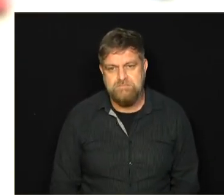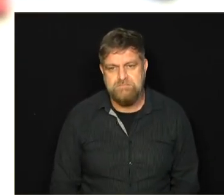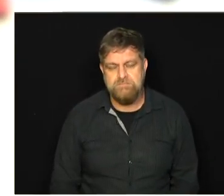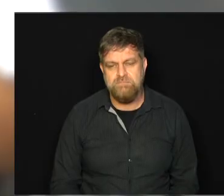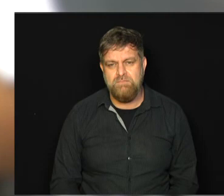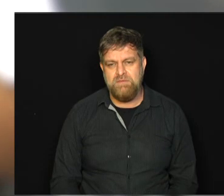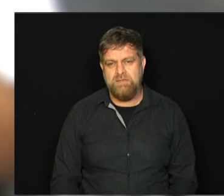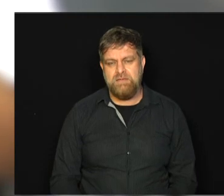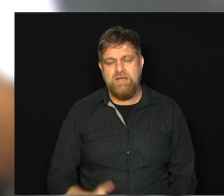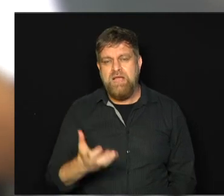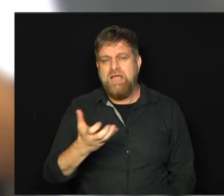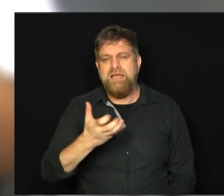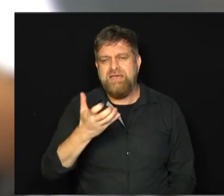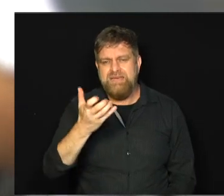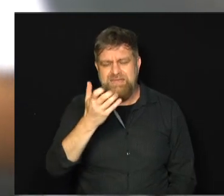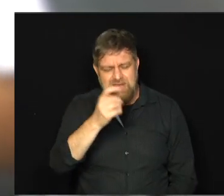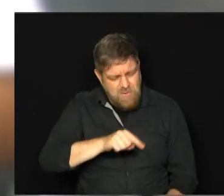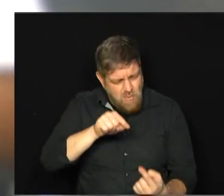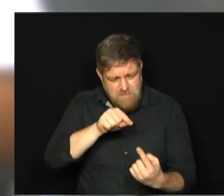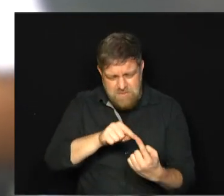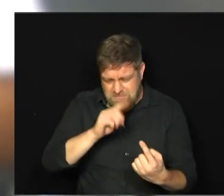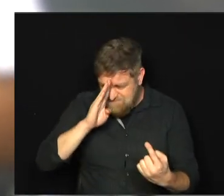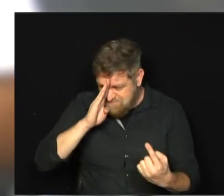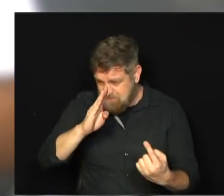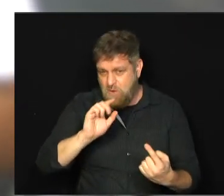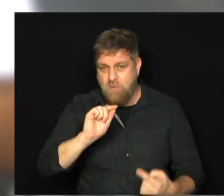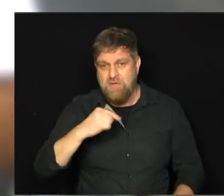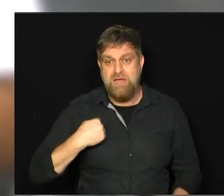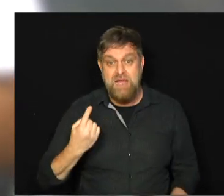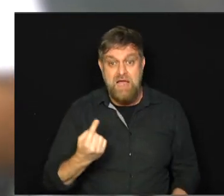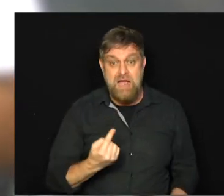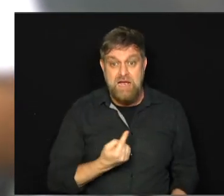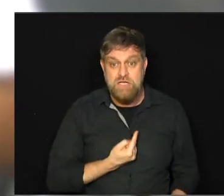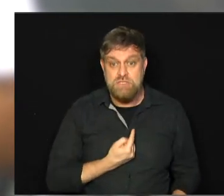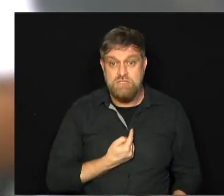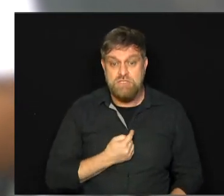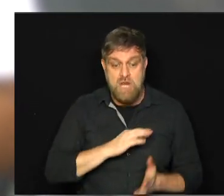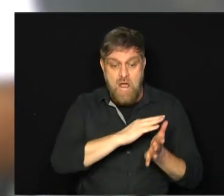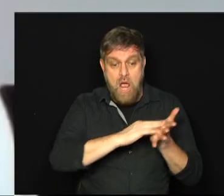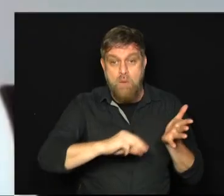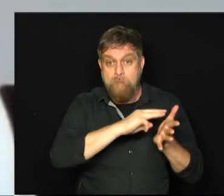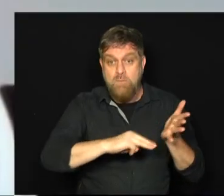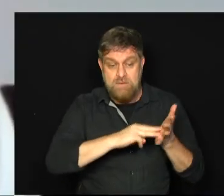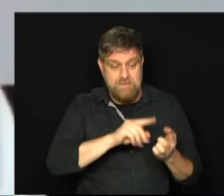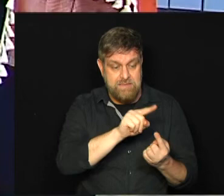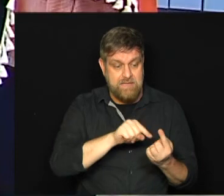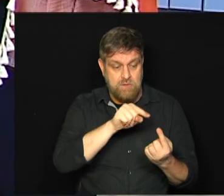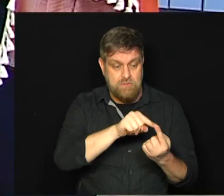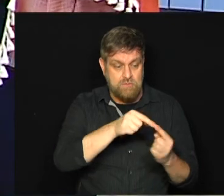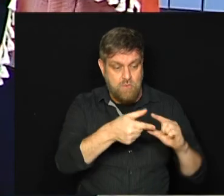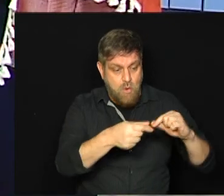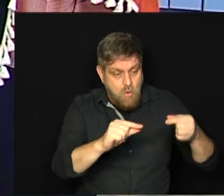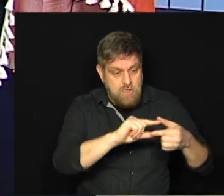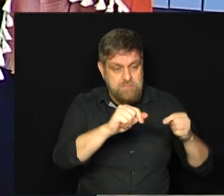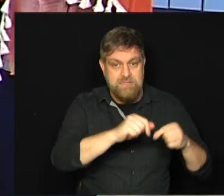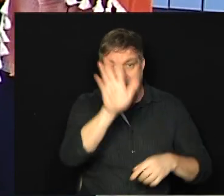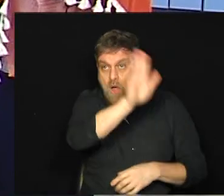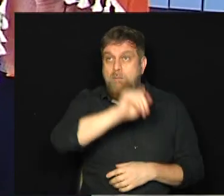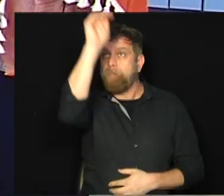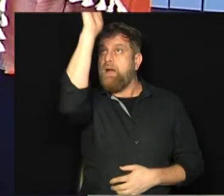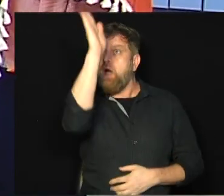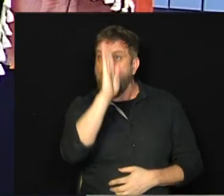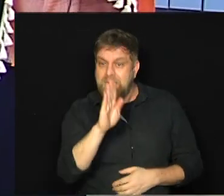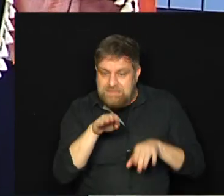O ideal é que a gente consiga reproduzir esse modelo para o Brasil. Sim, de virar um padrão de